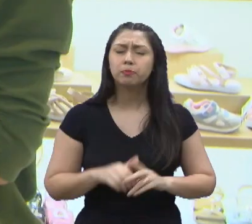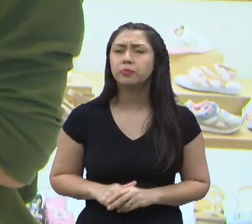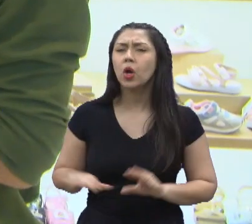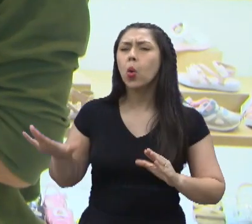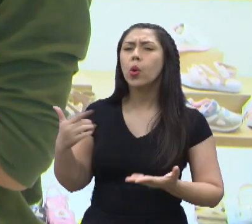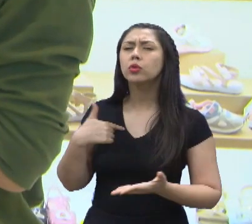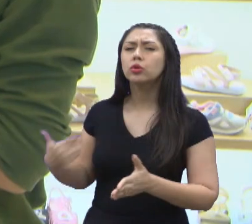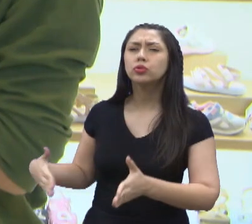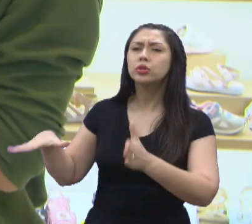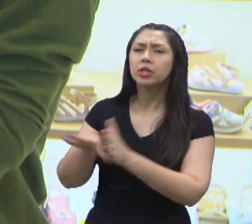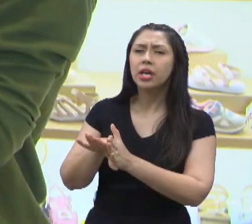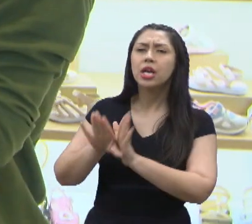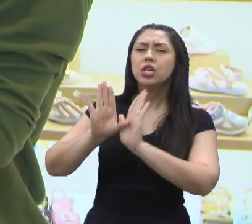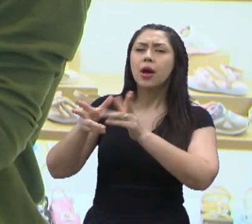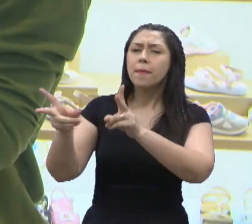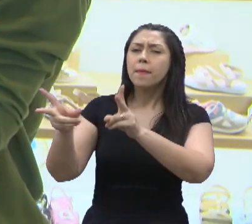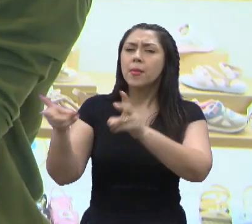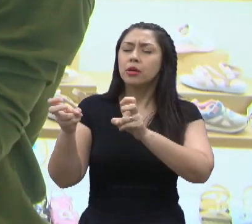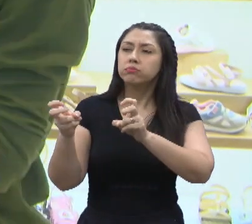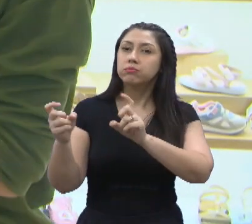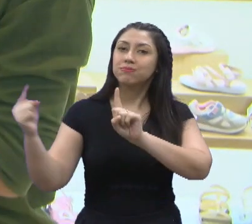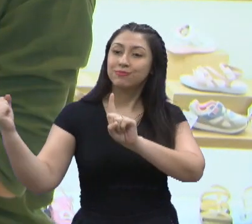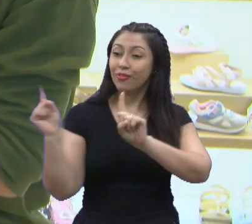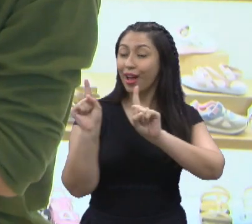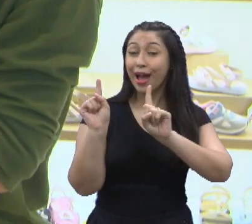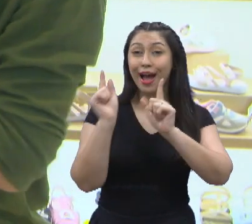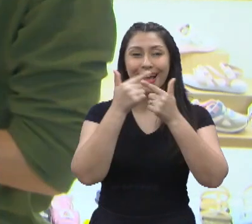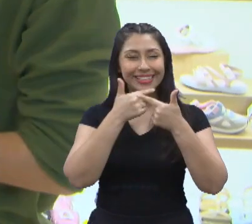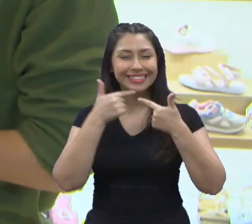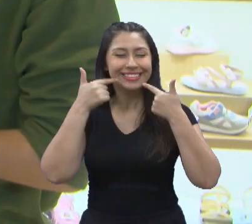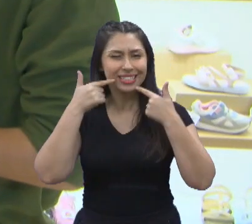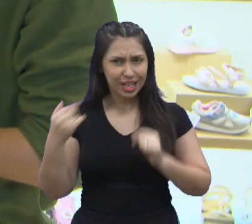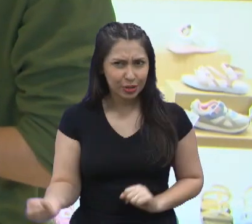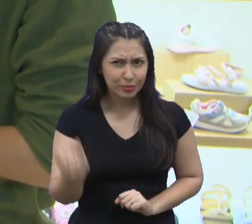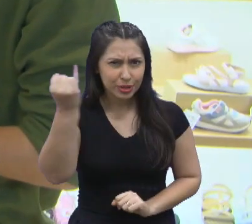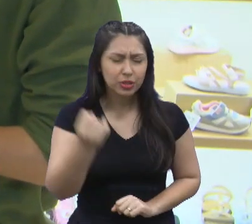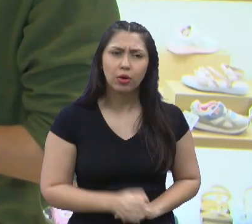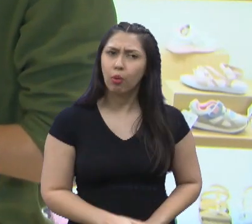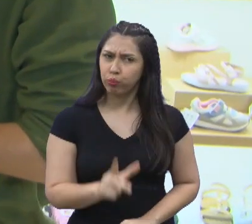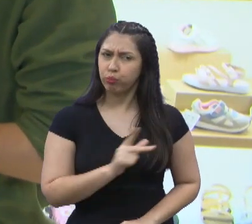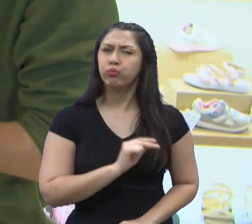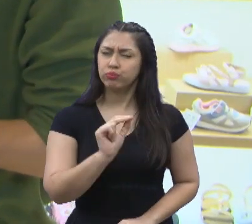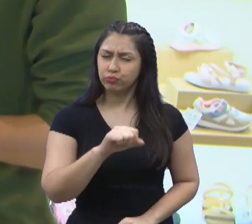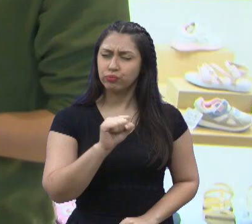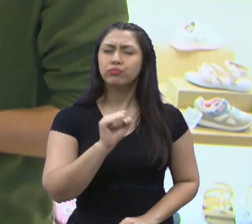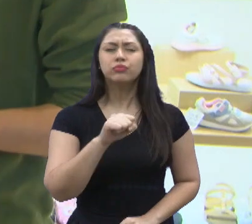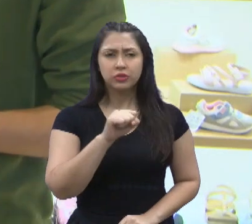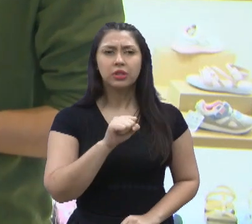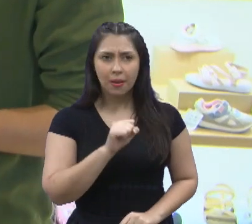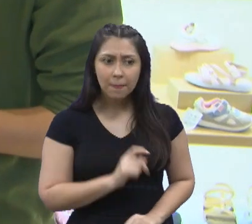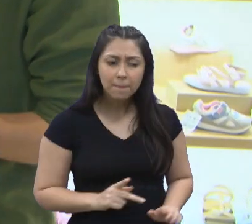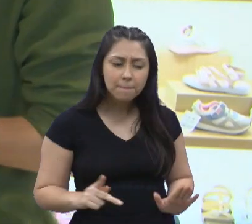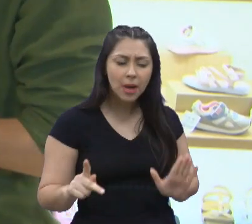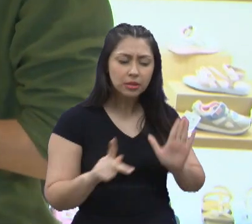aqui na loja, eu logo percebi que você me recebeu com um sorriso. Isso é muito importante? Nossa, com certeza. Isso faz parte do nosso processo, do